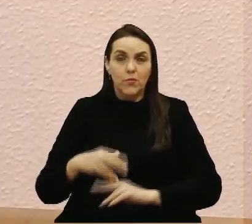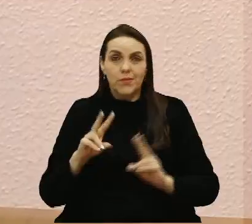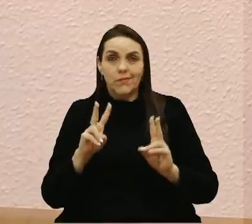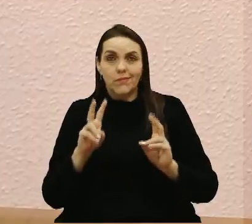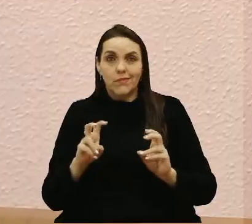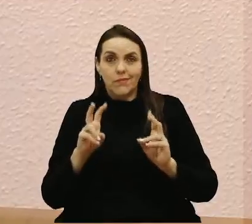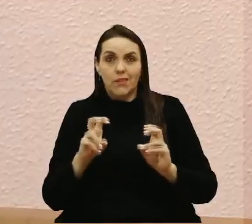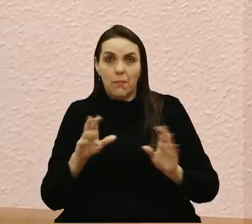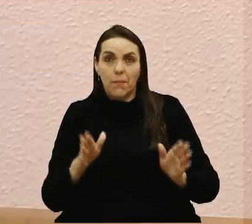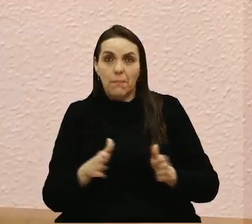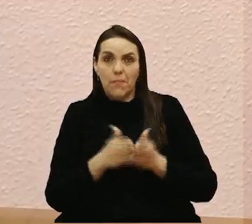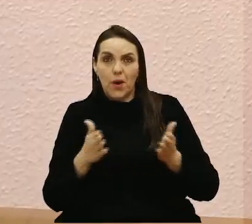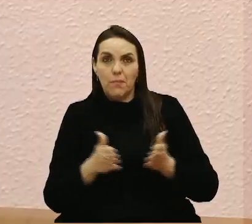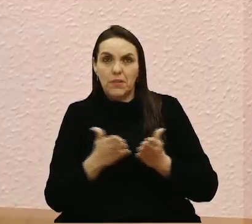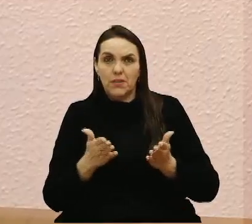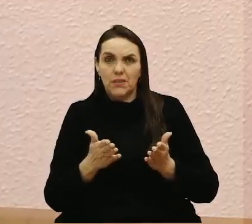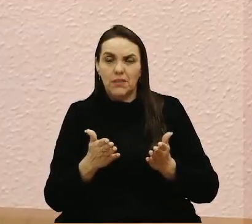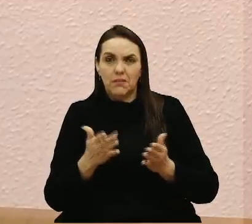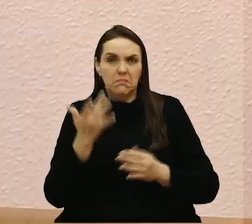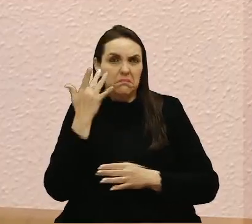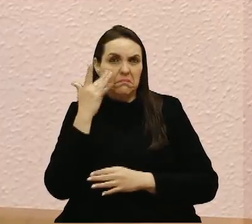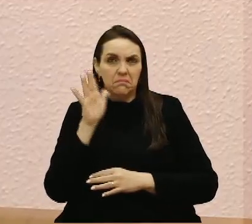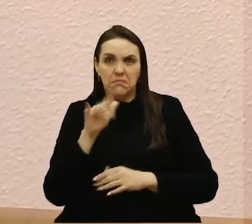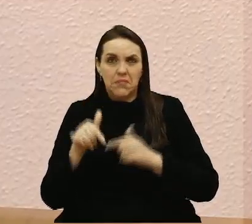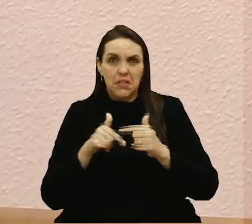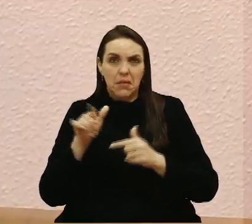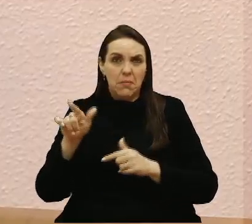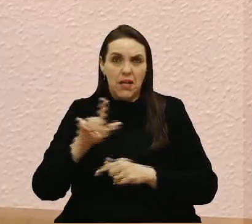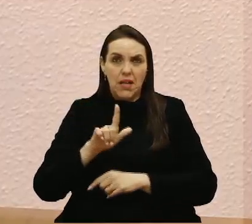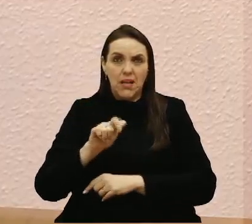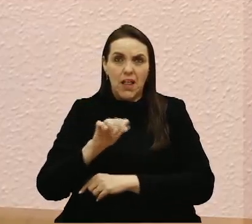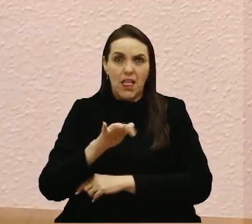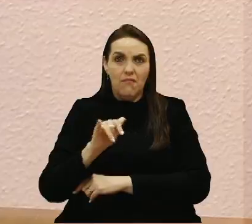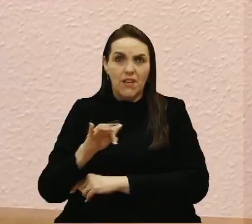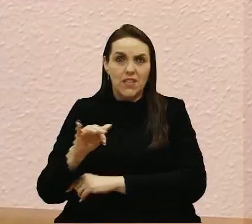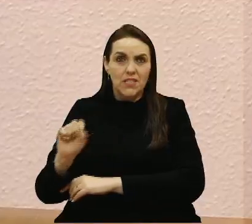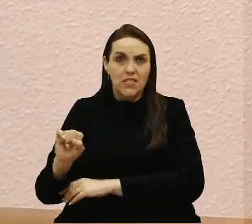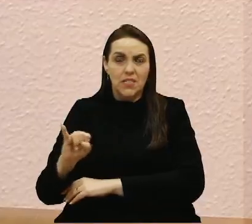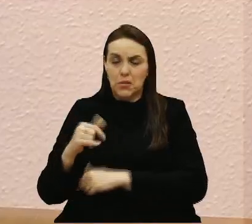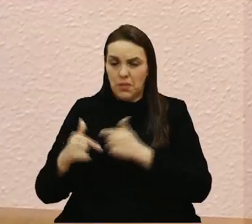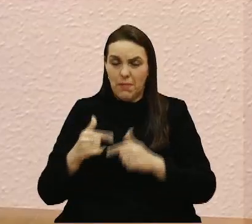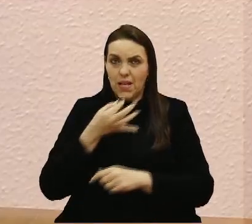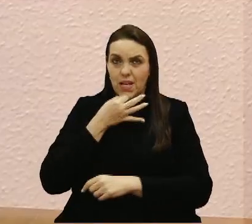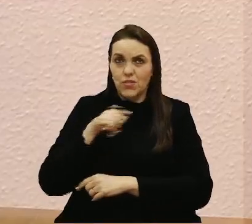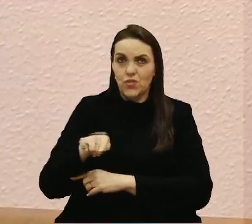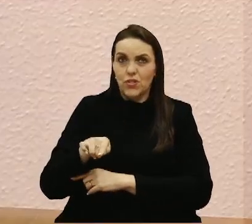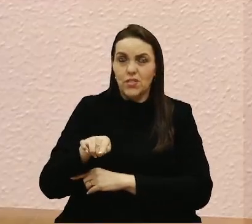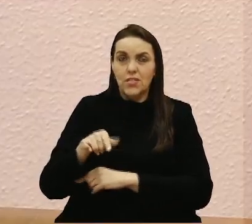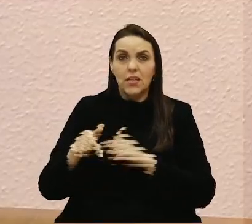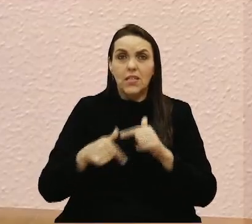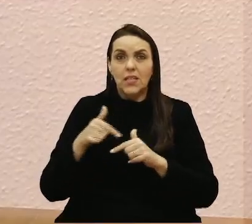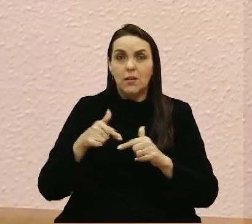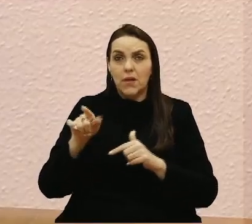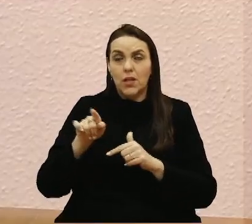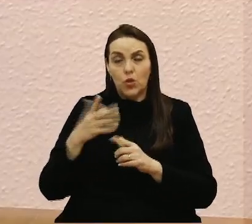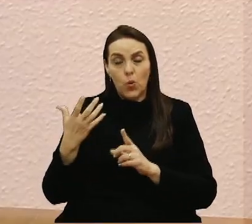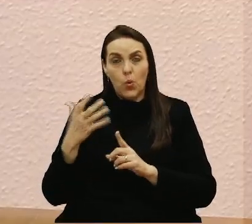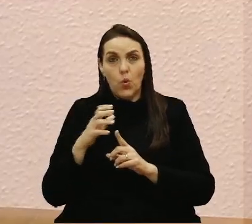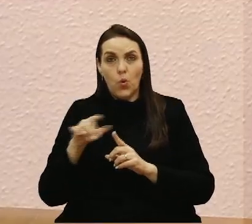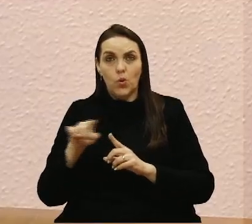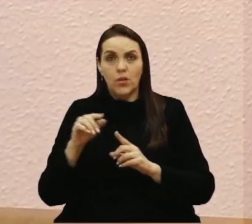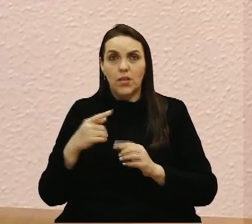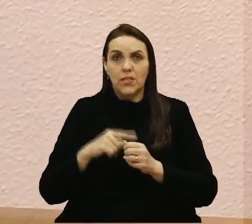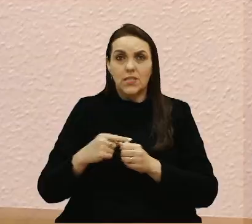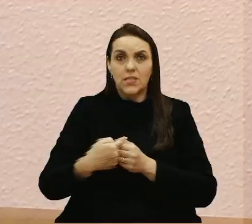para pobre. Eu não sei para quem o Galafaz trabalha. Eu acho que ele não trabalha para Caxias do Sul. Eu vejo que ele está trabalhando contra a nossa